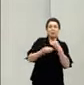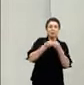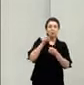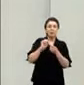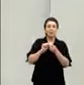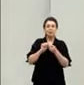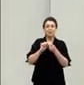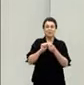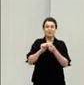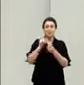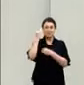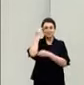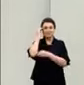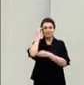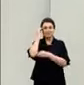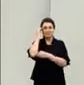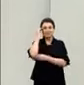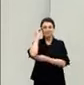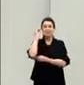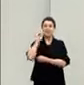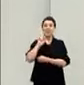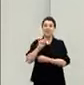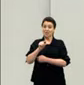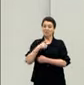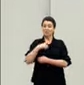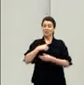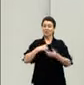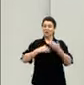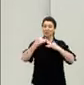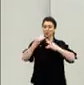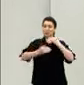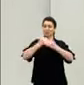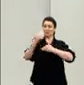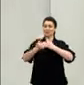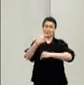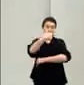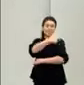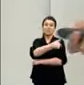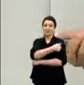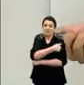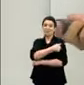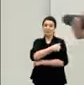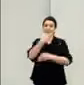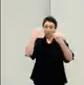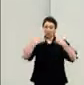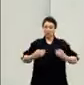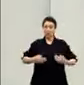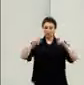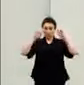com aquele vírus. Então, é assim que funciona o processo de vacinação, da vacina.